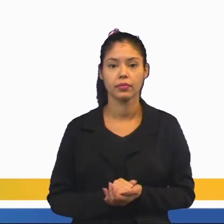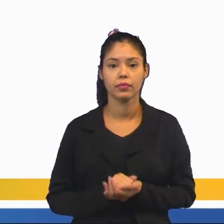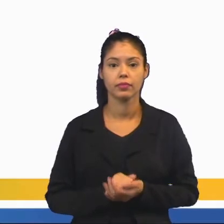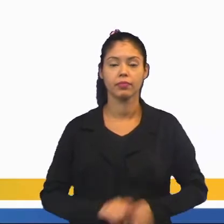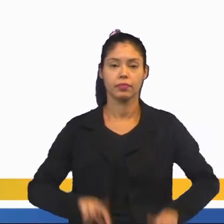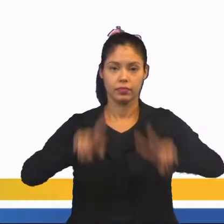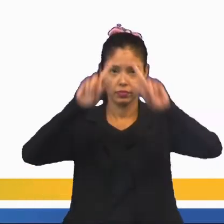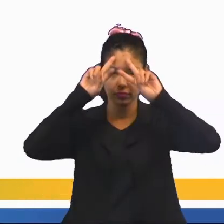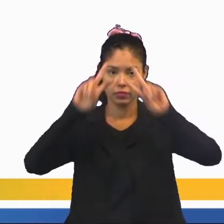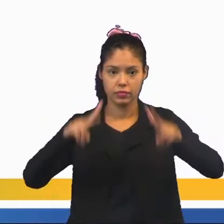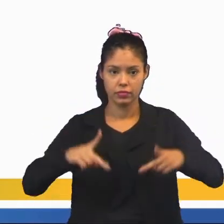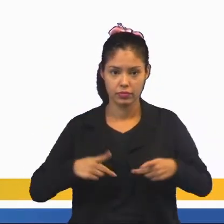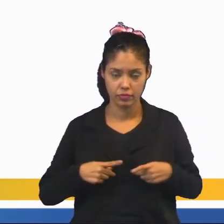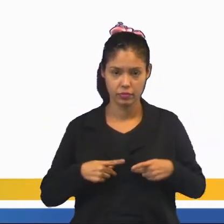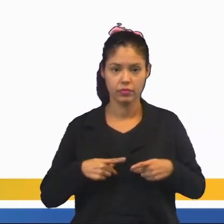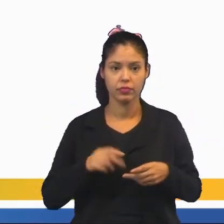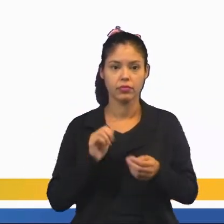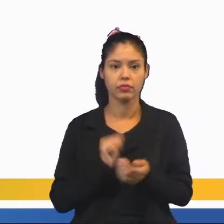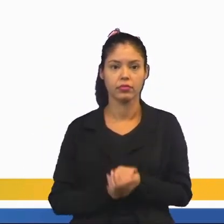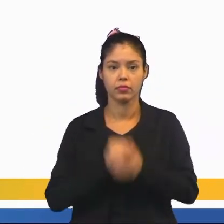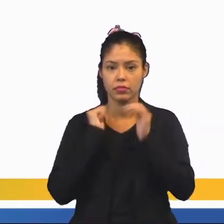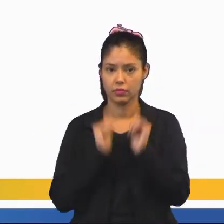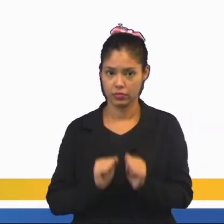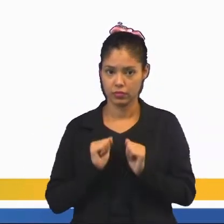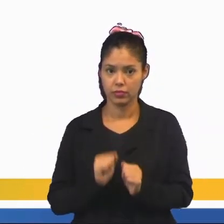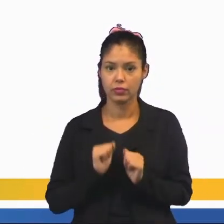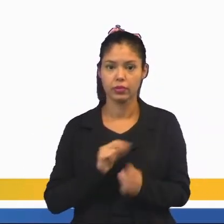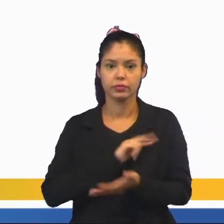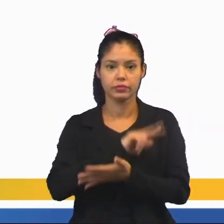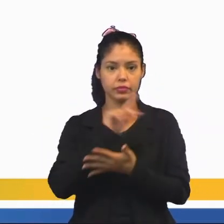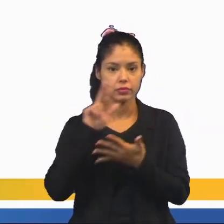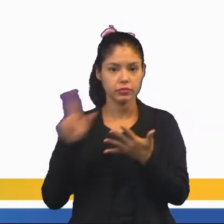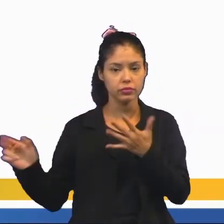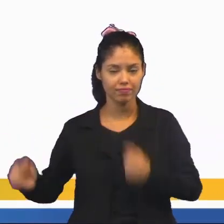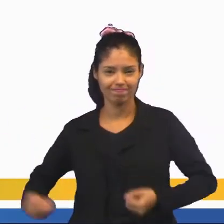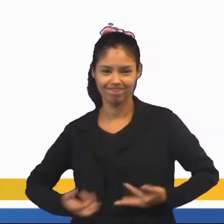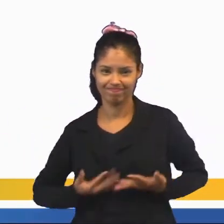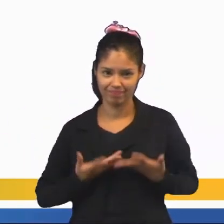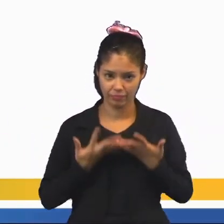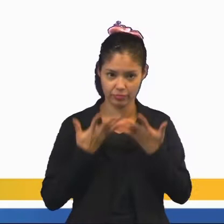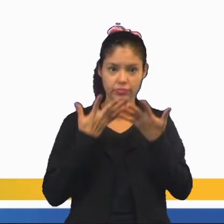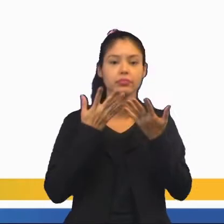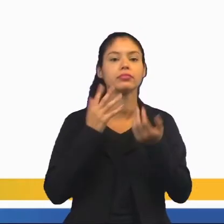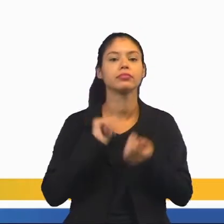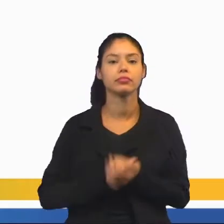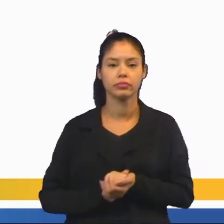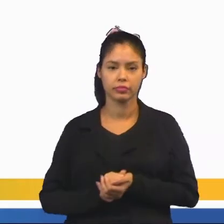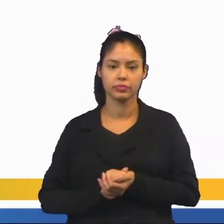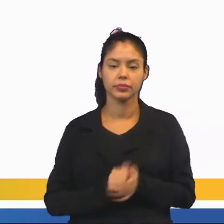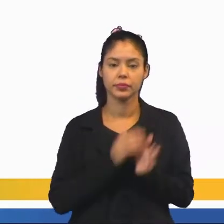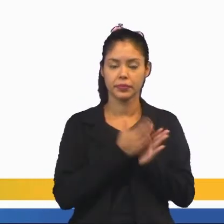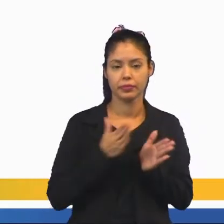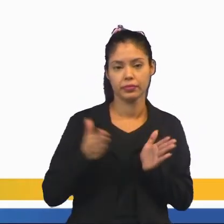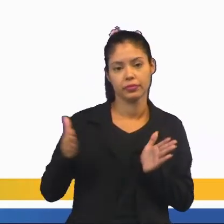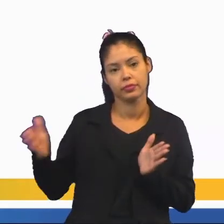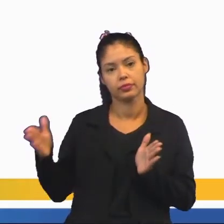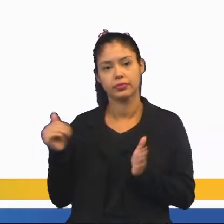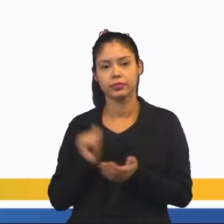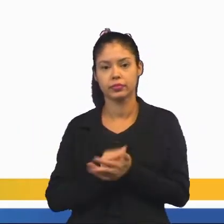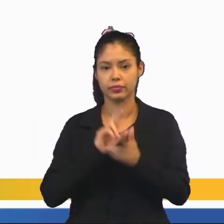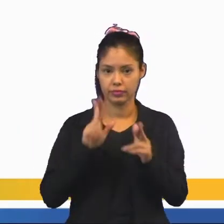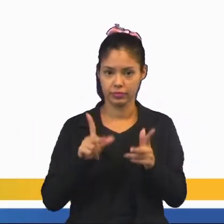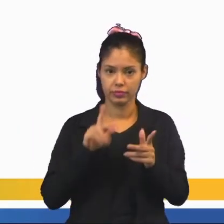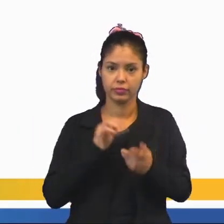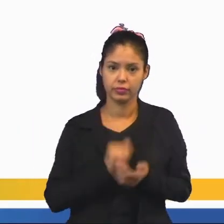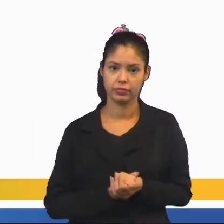acomete exclusivamente o ser humano, né? Podendo apresentar várias manifestações clínicas